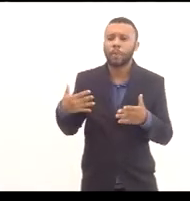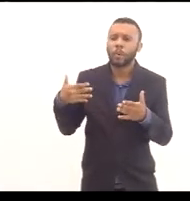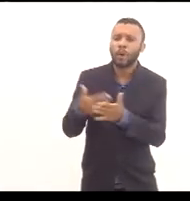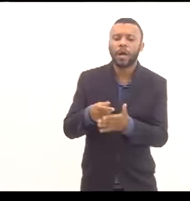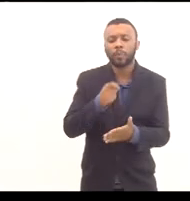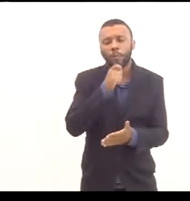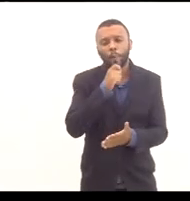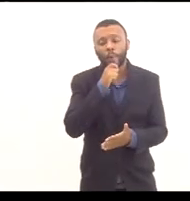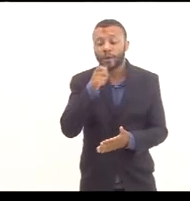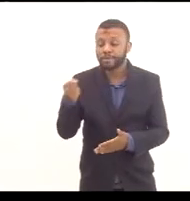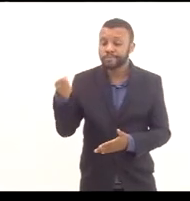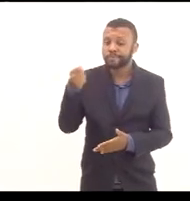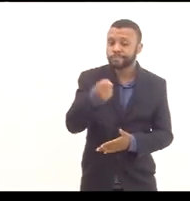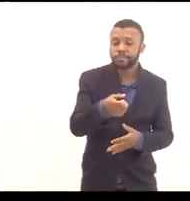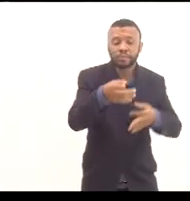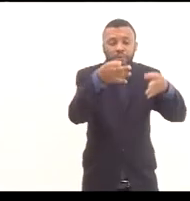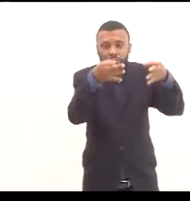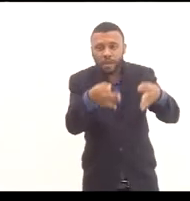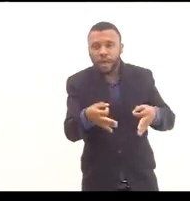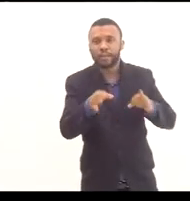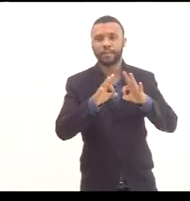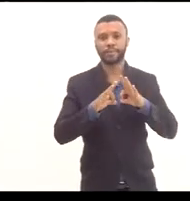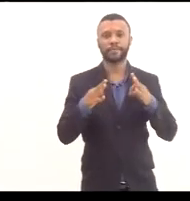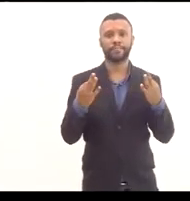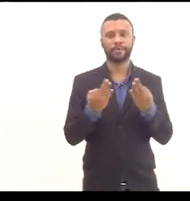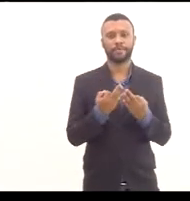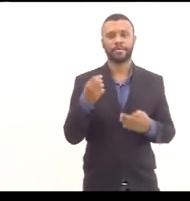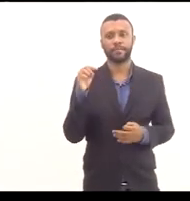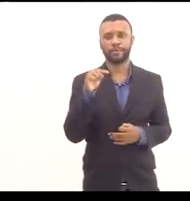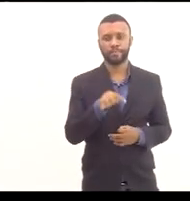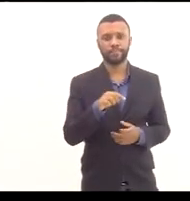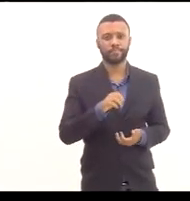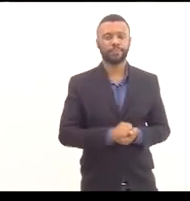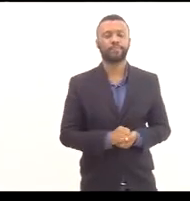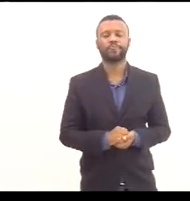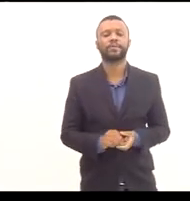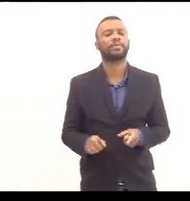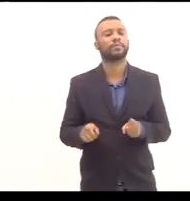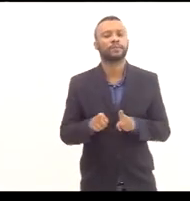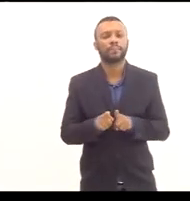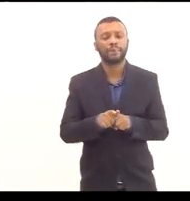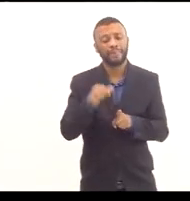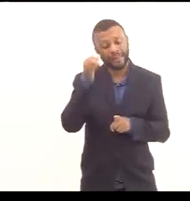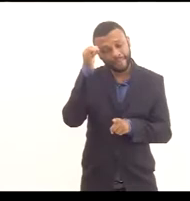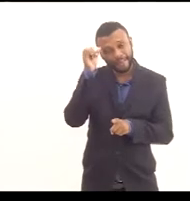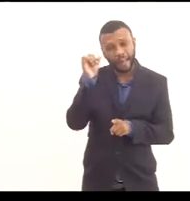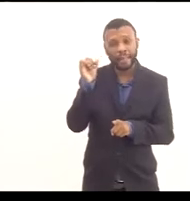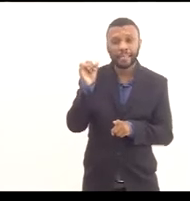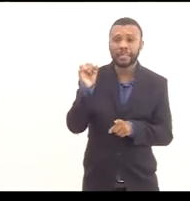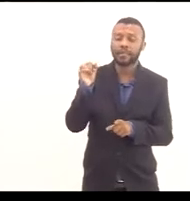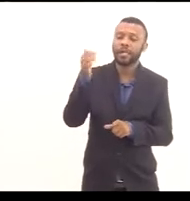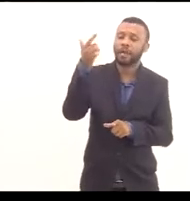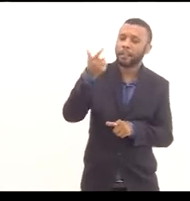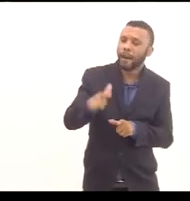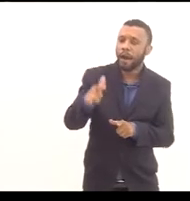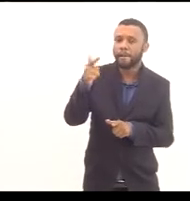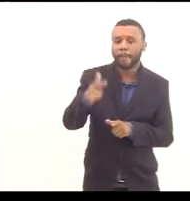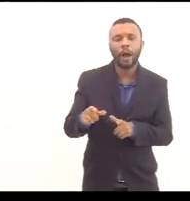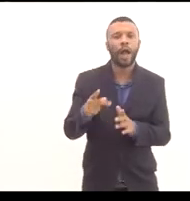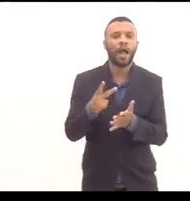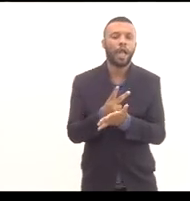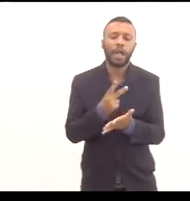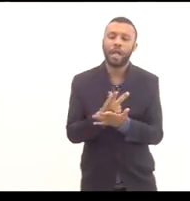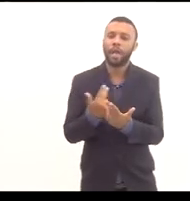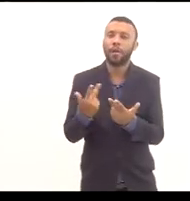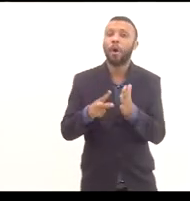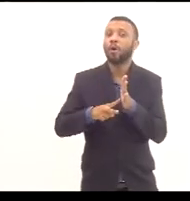realocar definitivamente essas famílias e assim para também que não se repitam erros como o